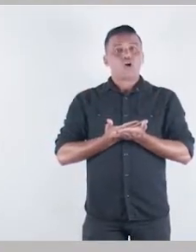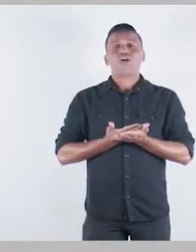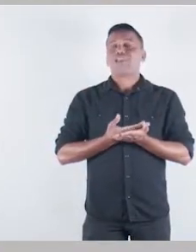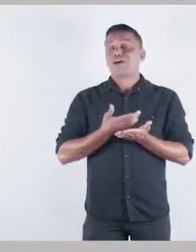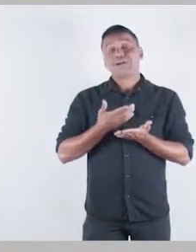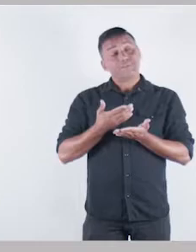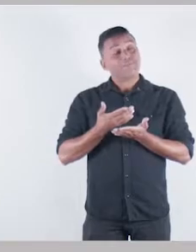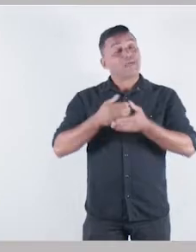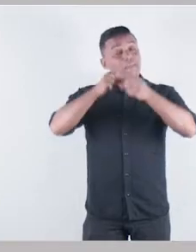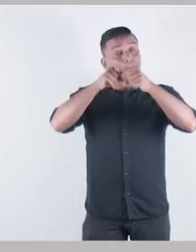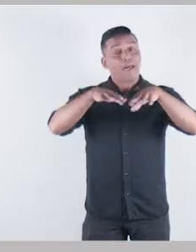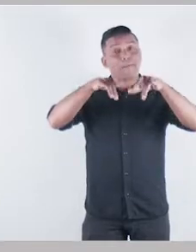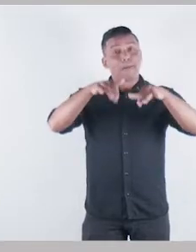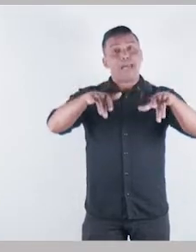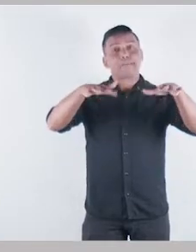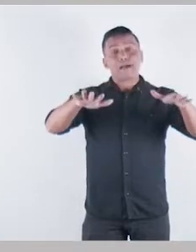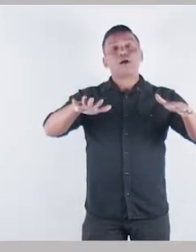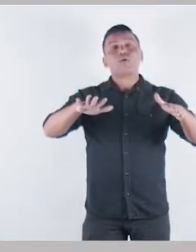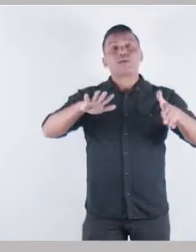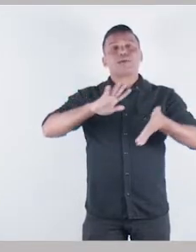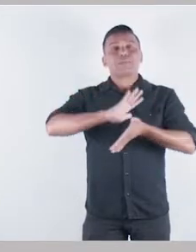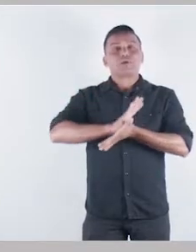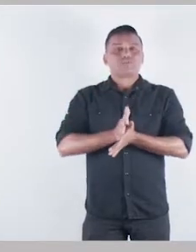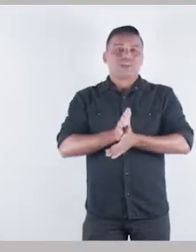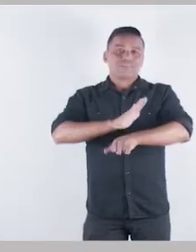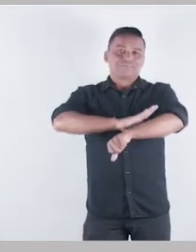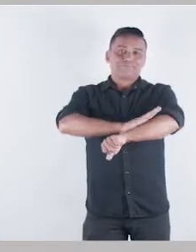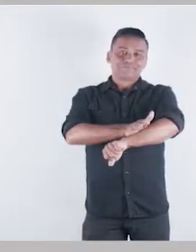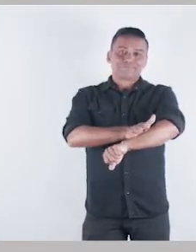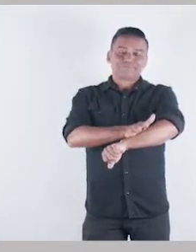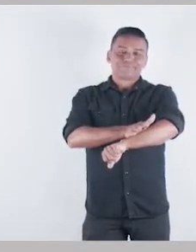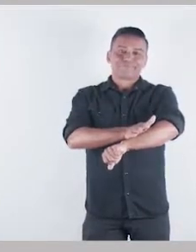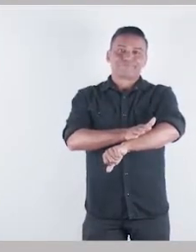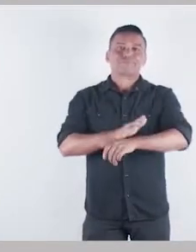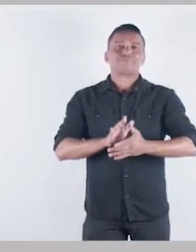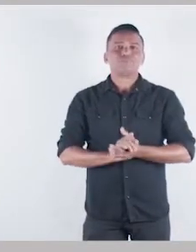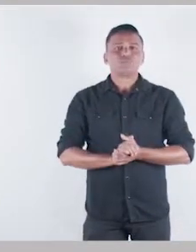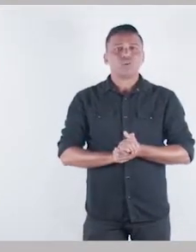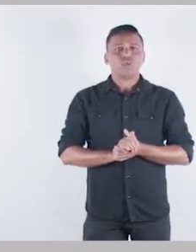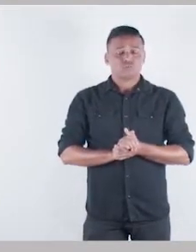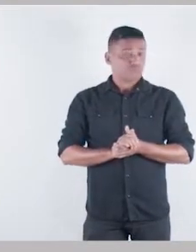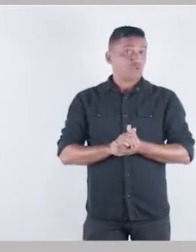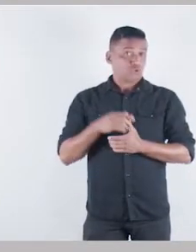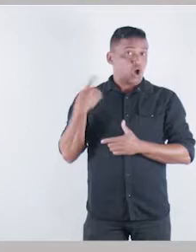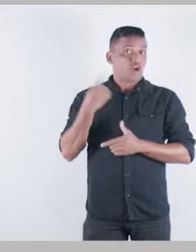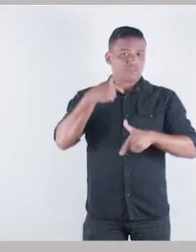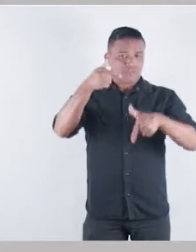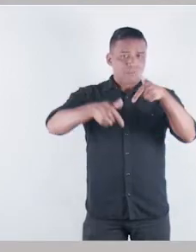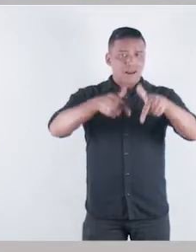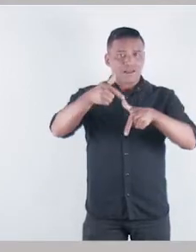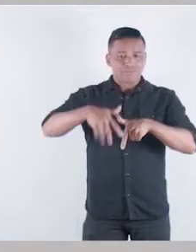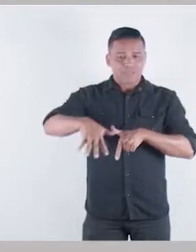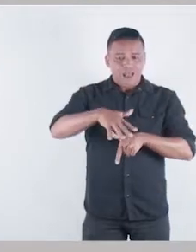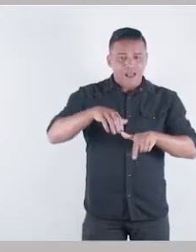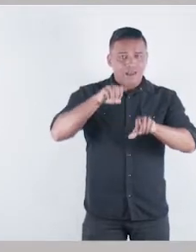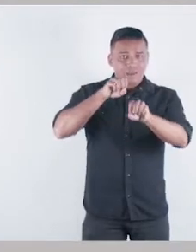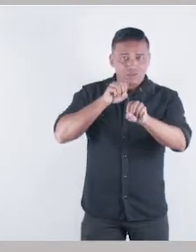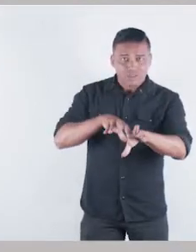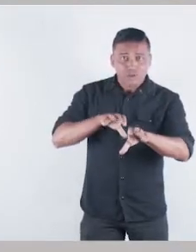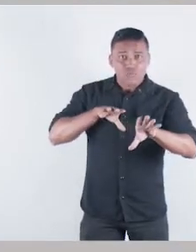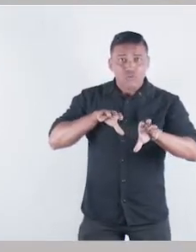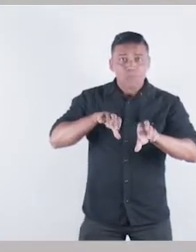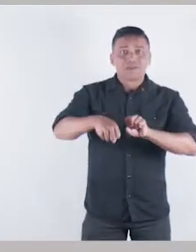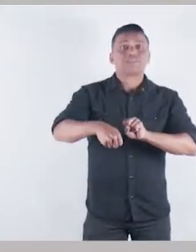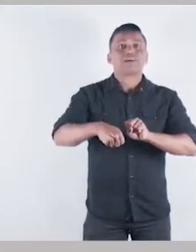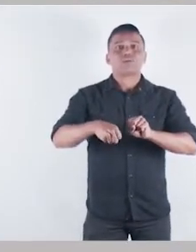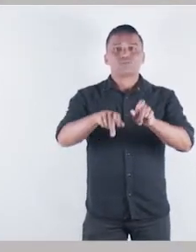racismo. E nós trabalhamos com educação, na formação de professores. Eu